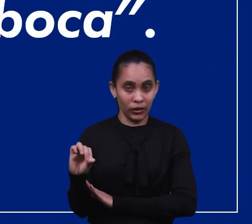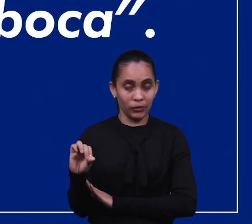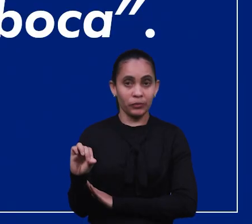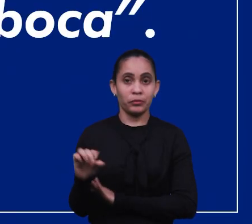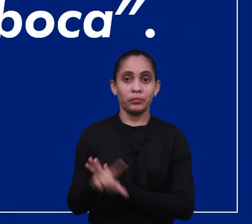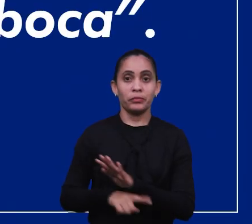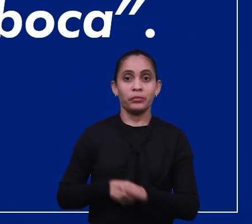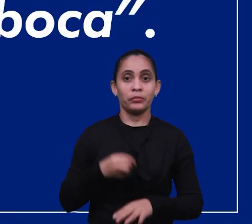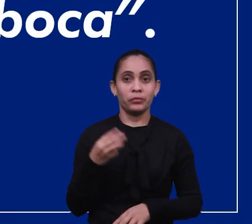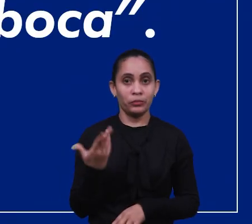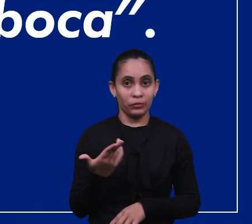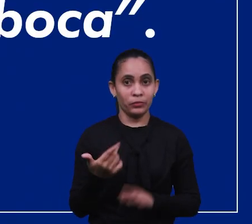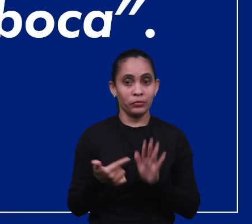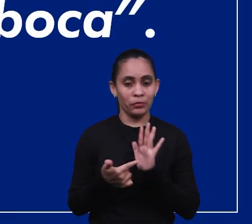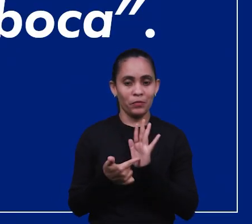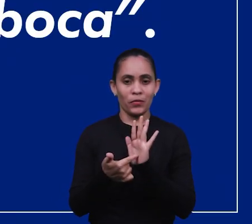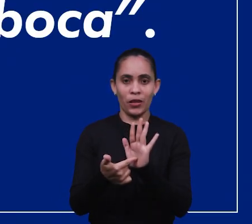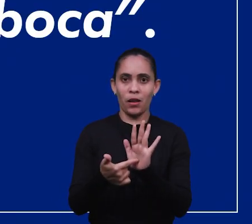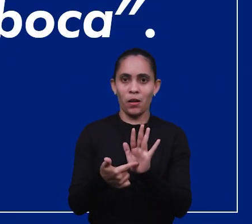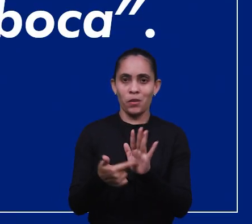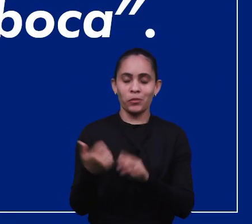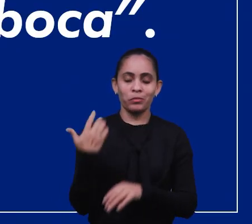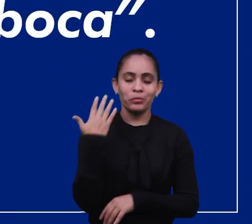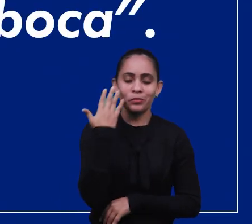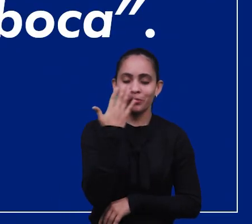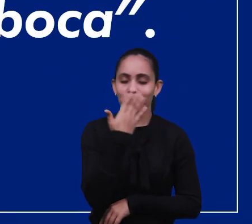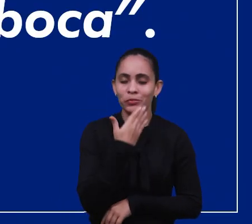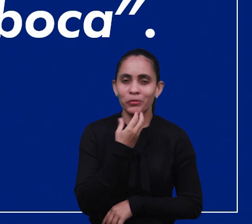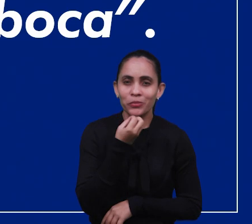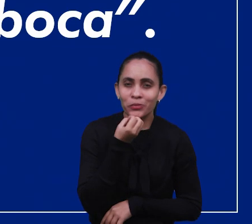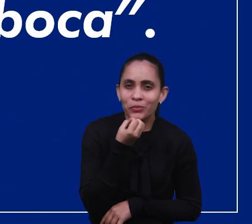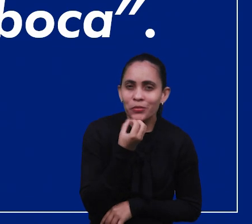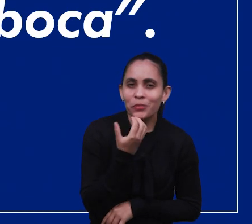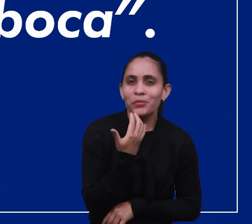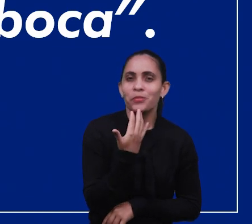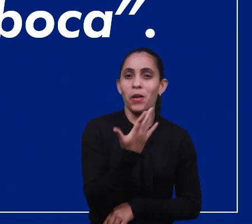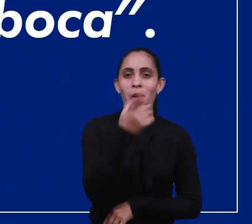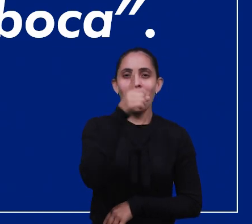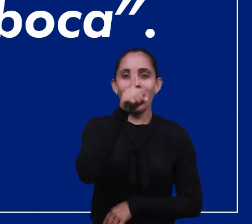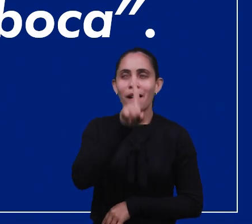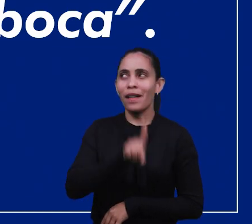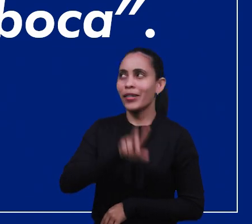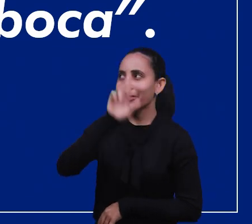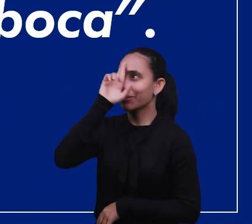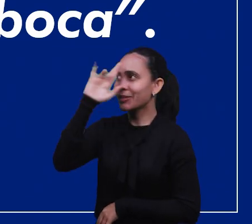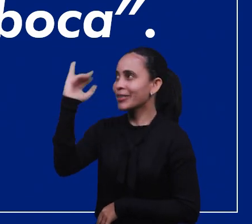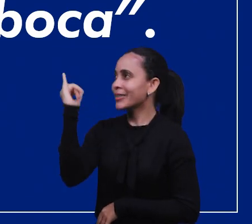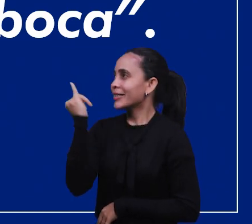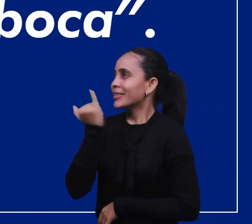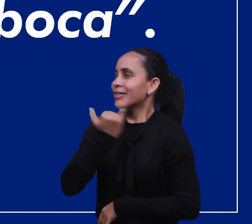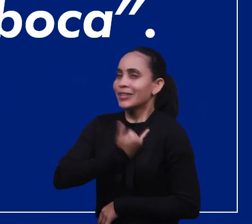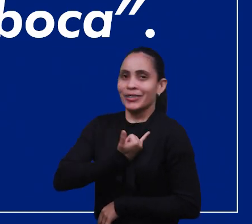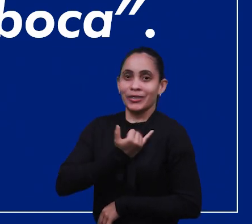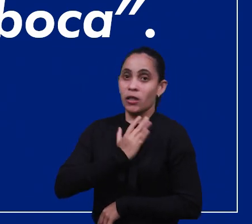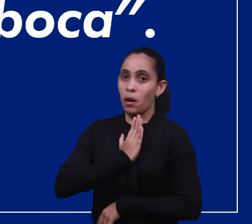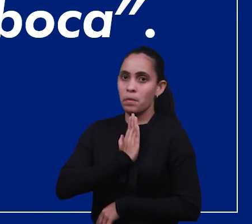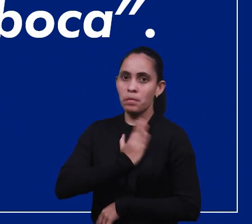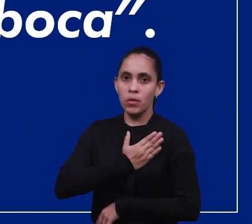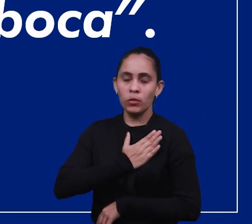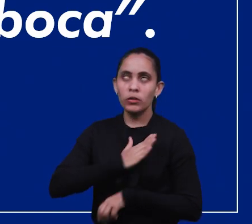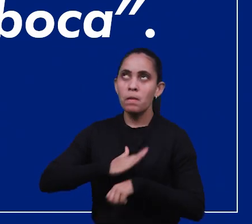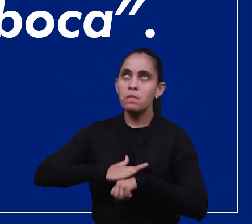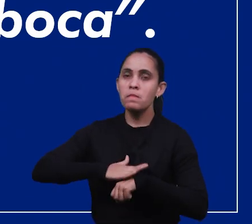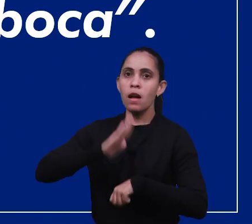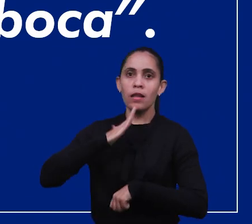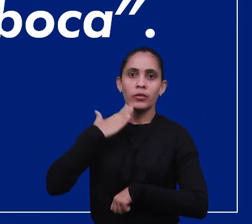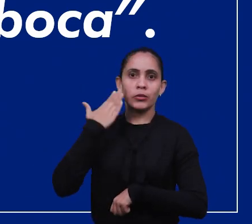assim: ó, quão doces são as tuas palavras ao meu paladar, mais doces do que